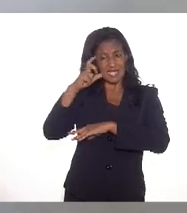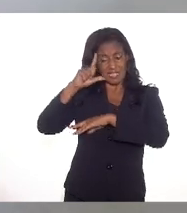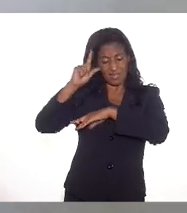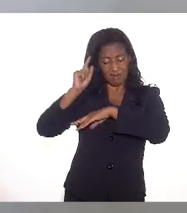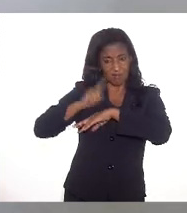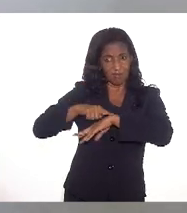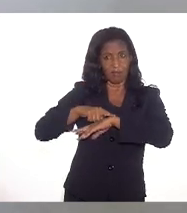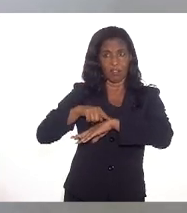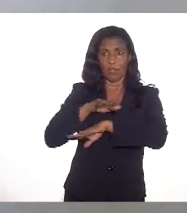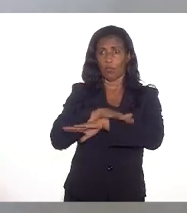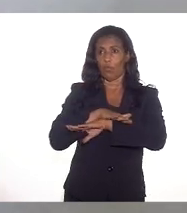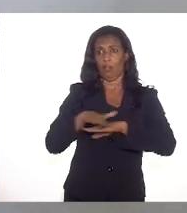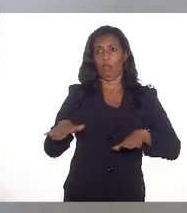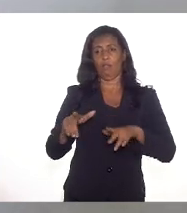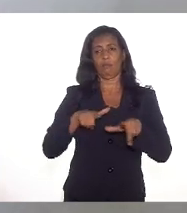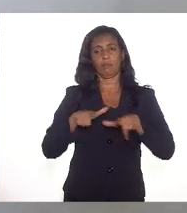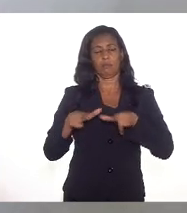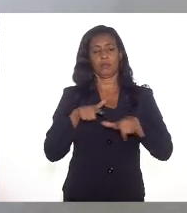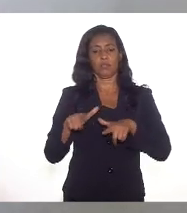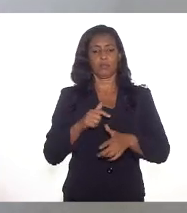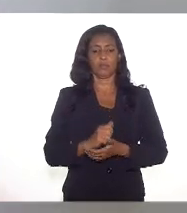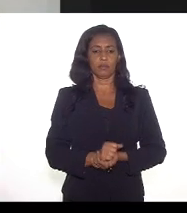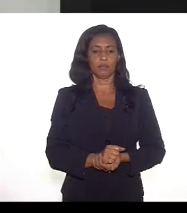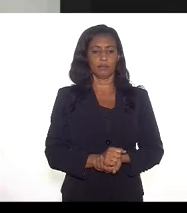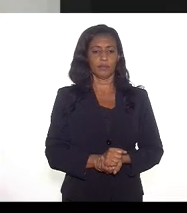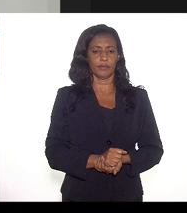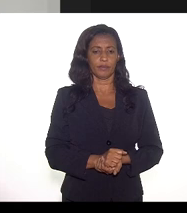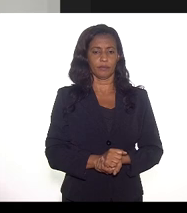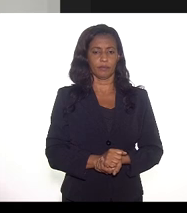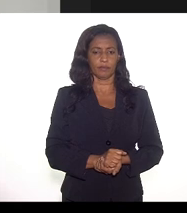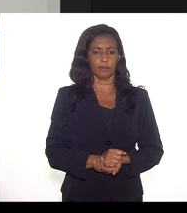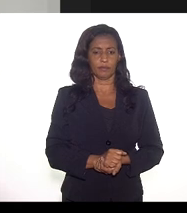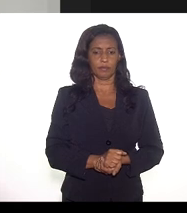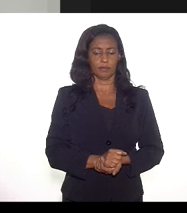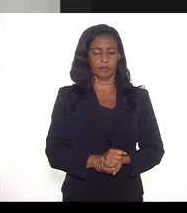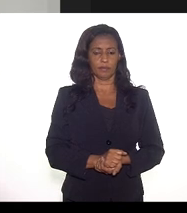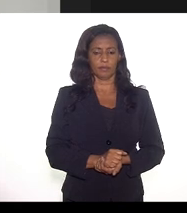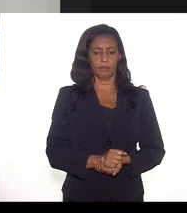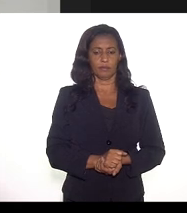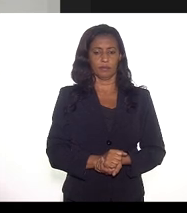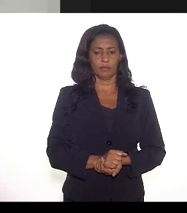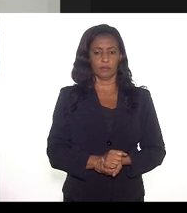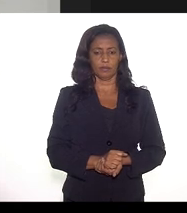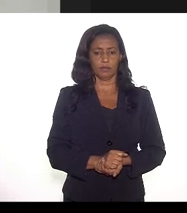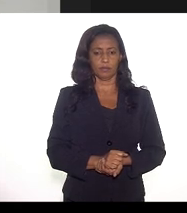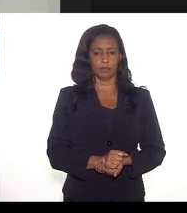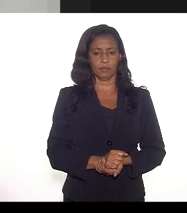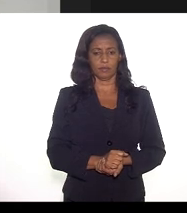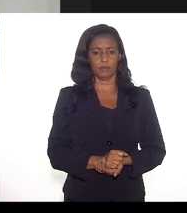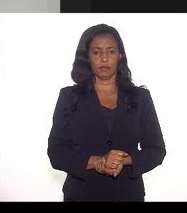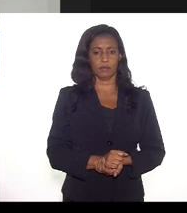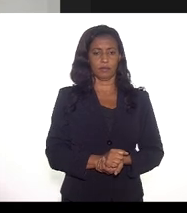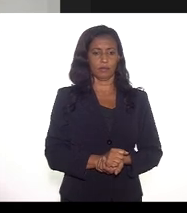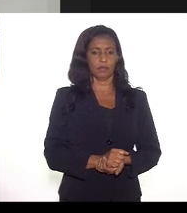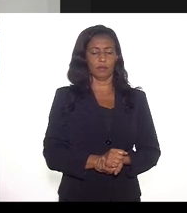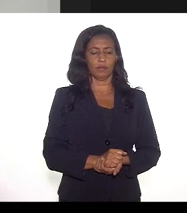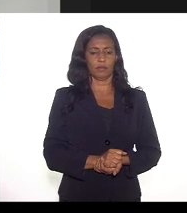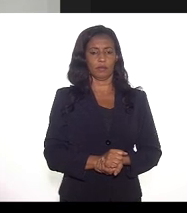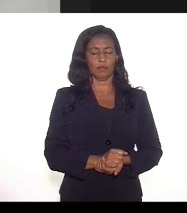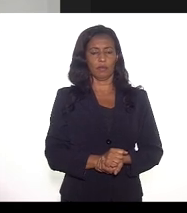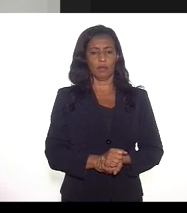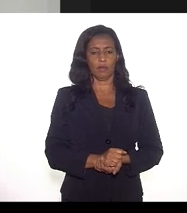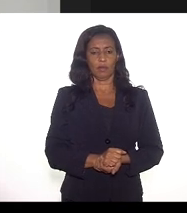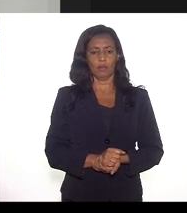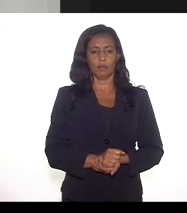encerrar os trabalhos, avisei antes. Mas, presidente, é que precisamos, primeiro, por